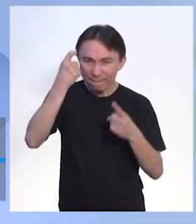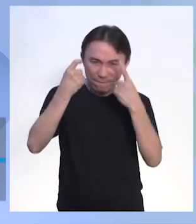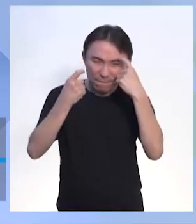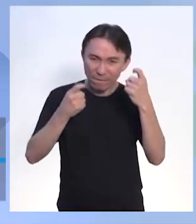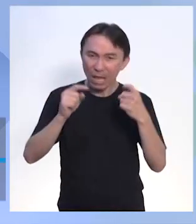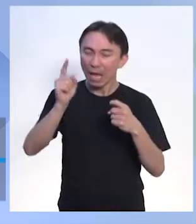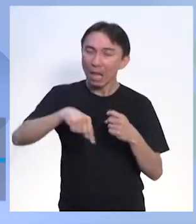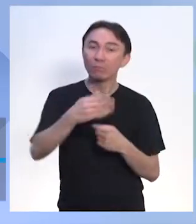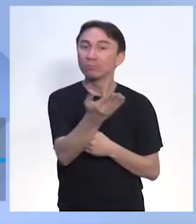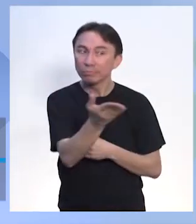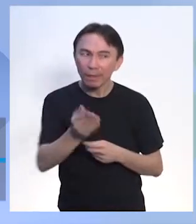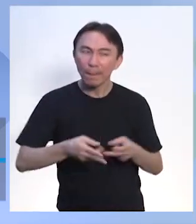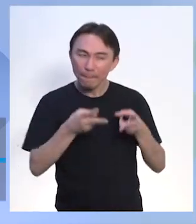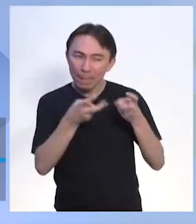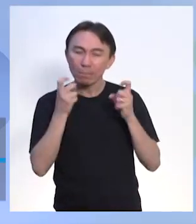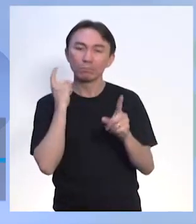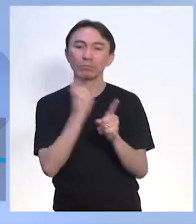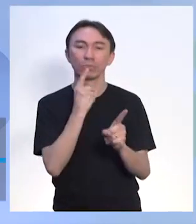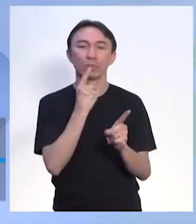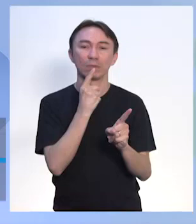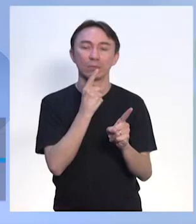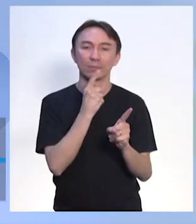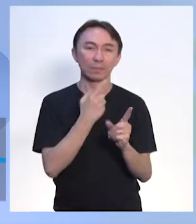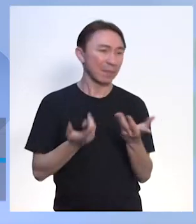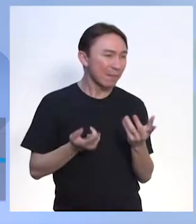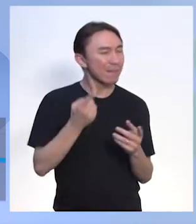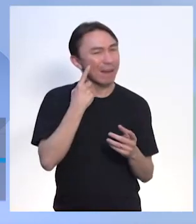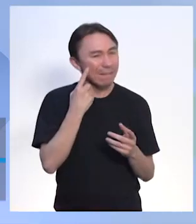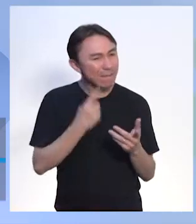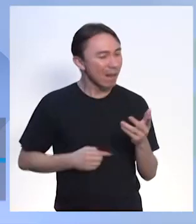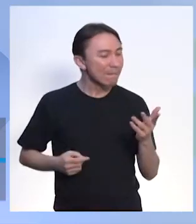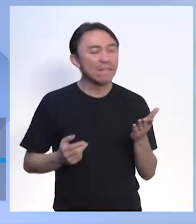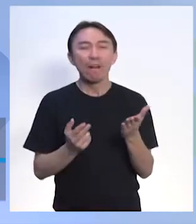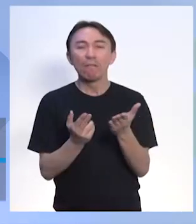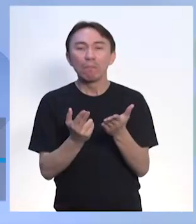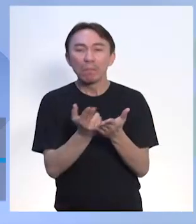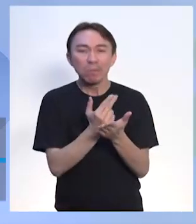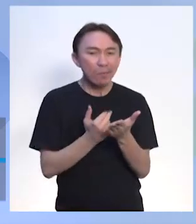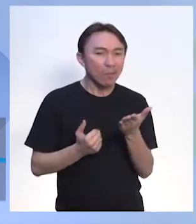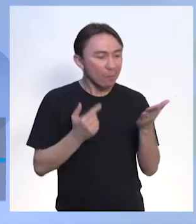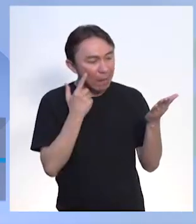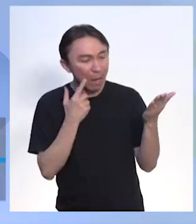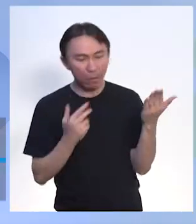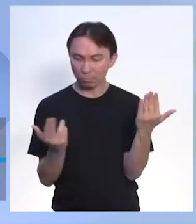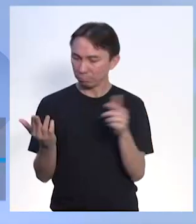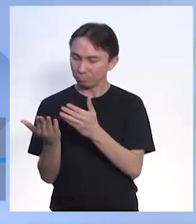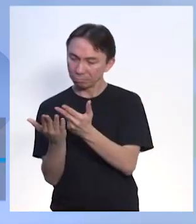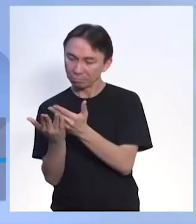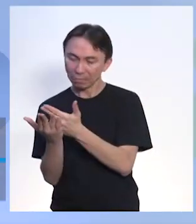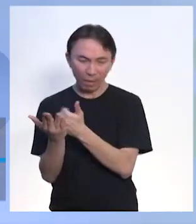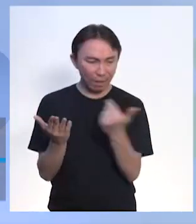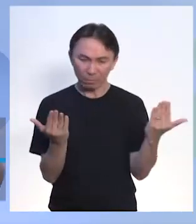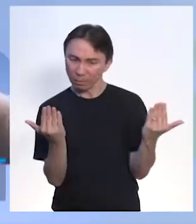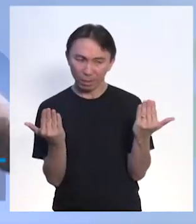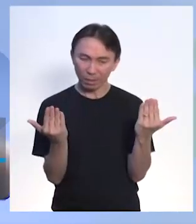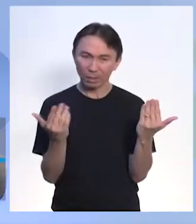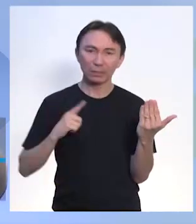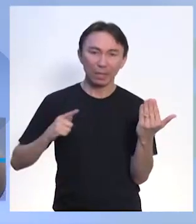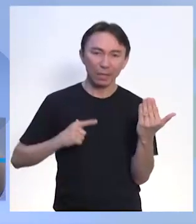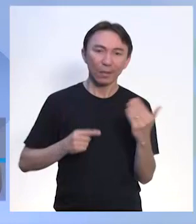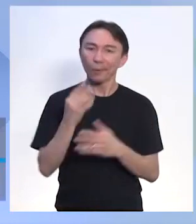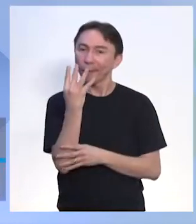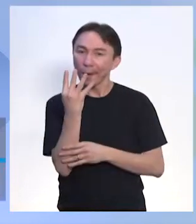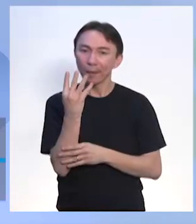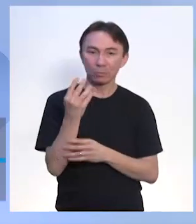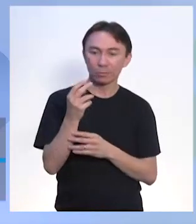identificarem. Pela forma, é o mais fácil. Você olhou. Tem 4 lados, não tem 4 lados, tem 5 lados, não tem, e assim